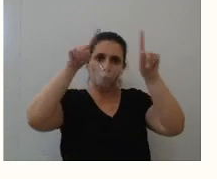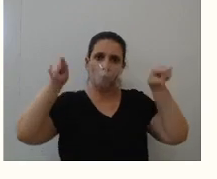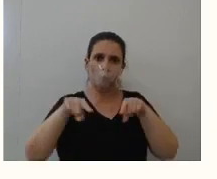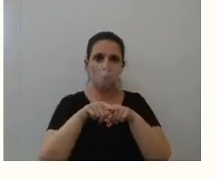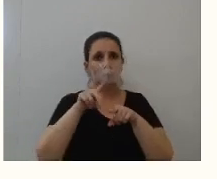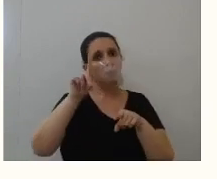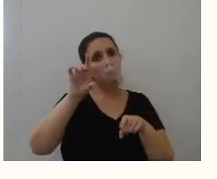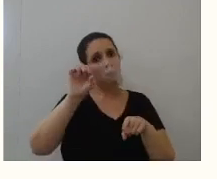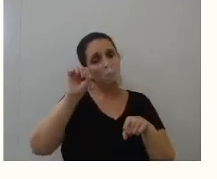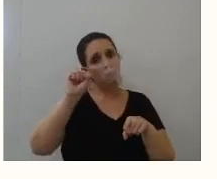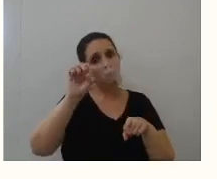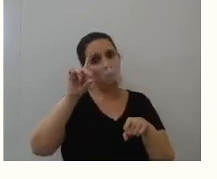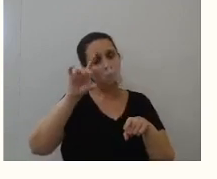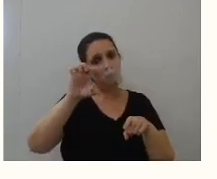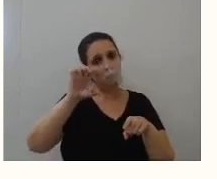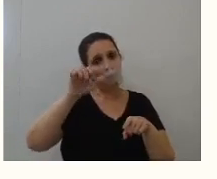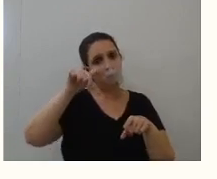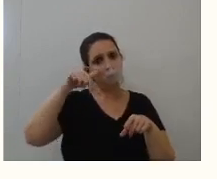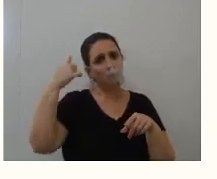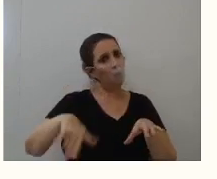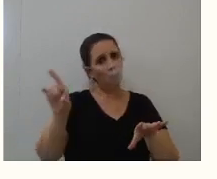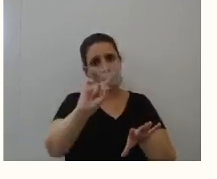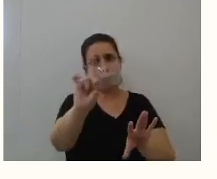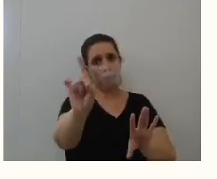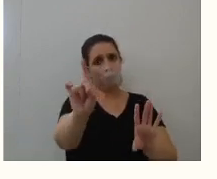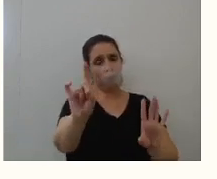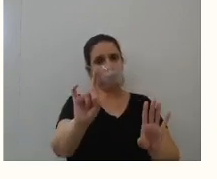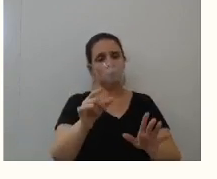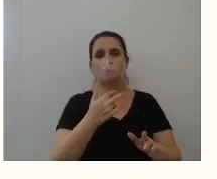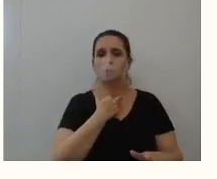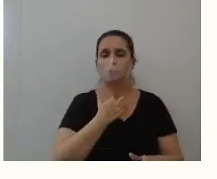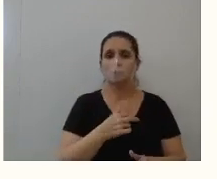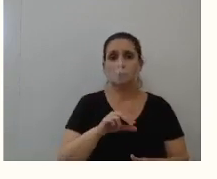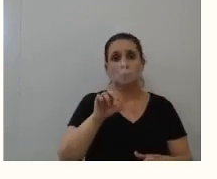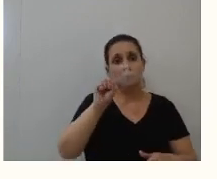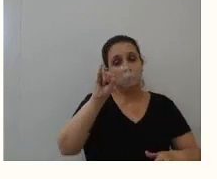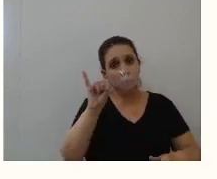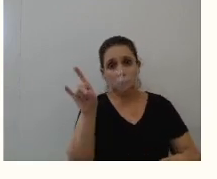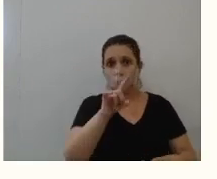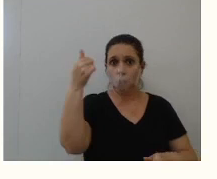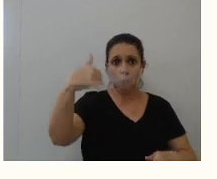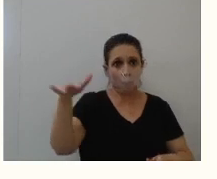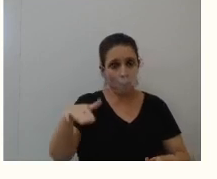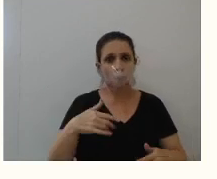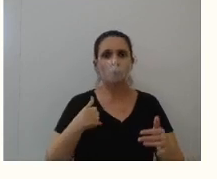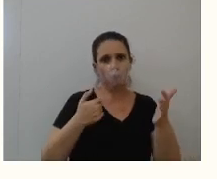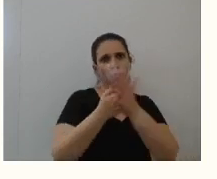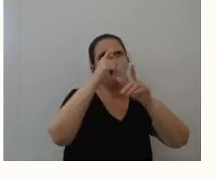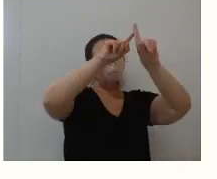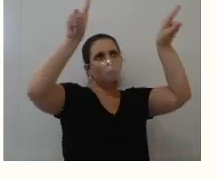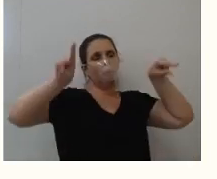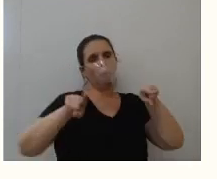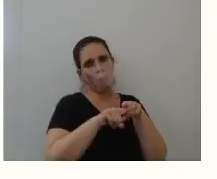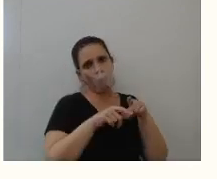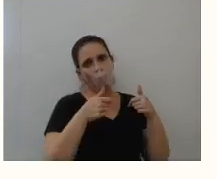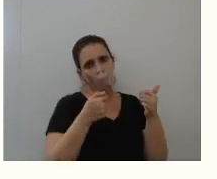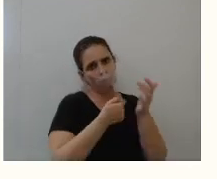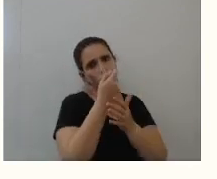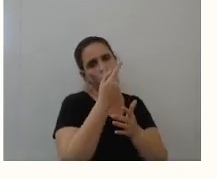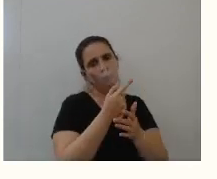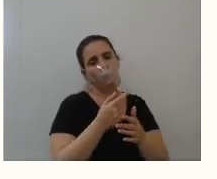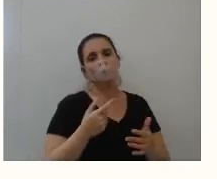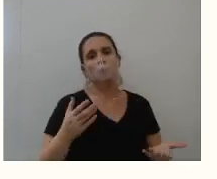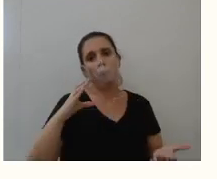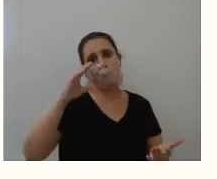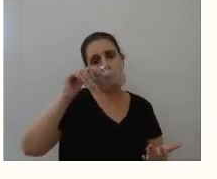seja caro. Eu poderia muito bem dizer, comprarei o quadro se não for caro. Comprarei o quadro